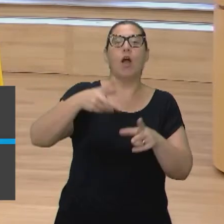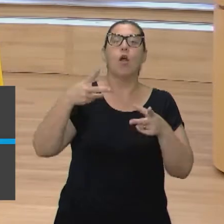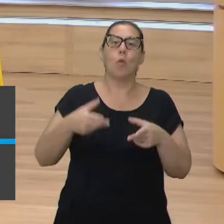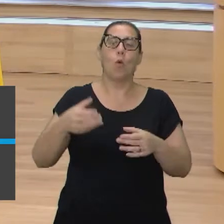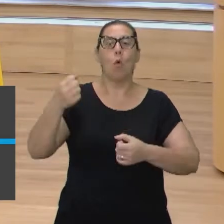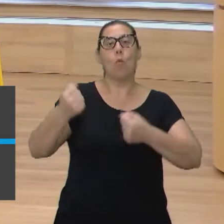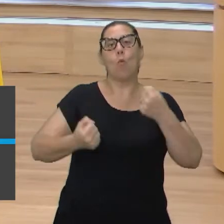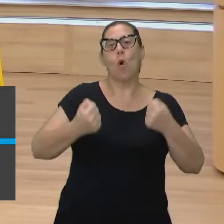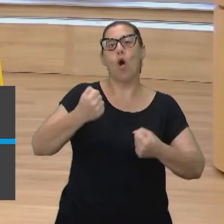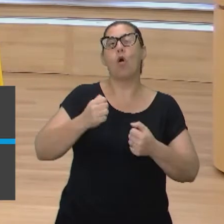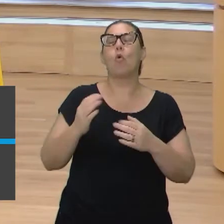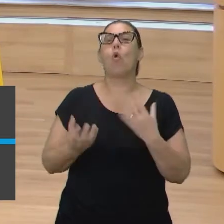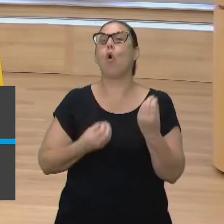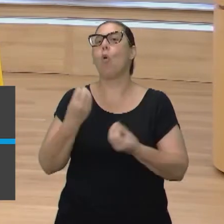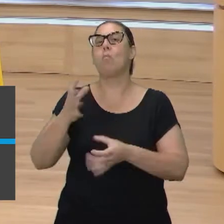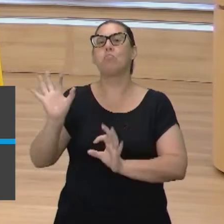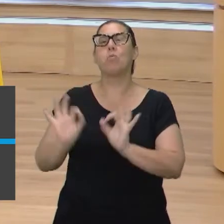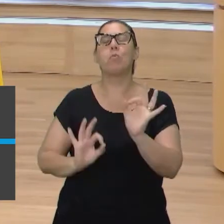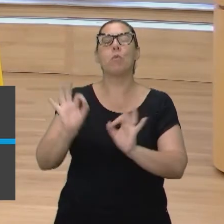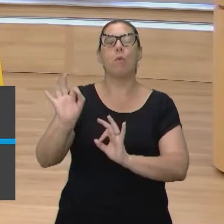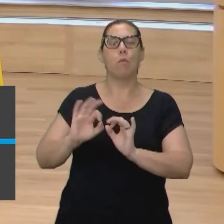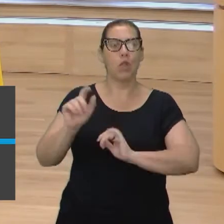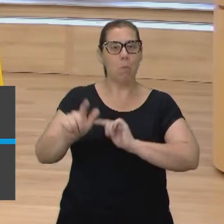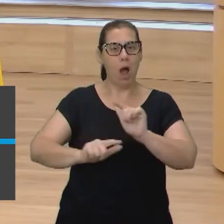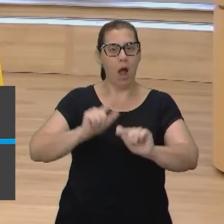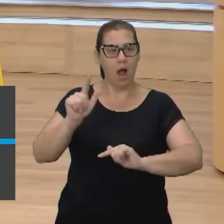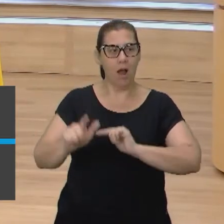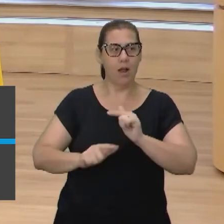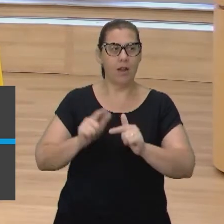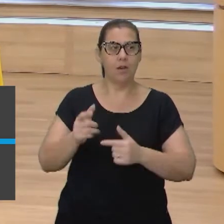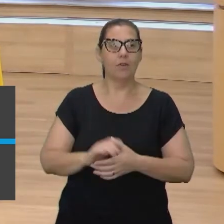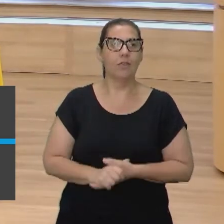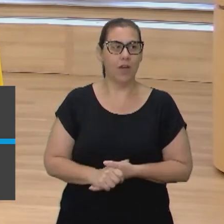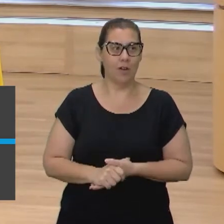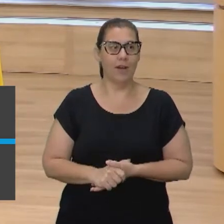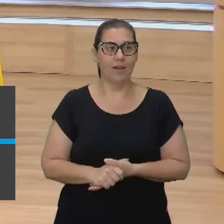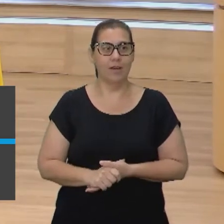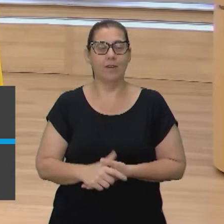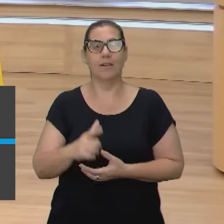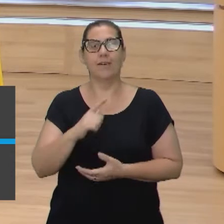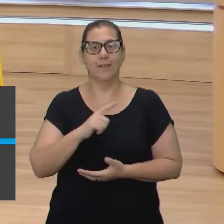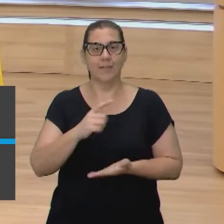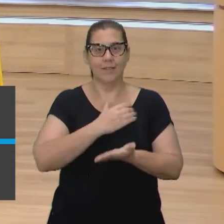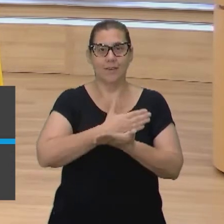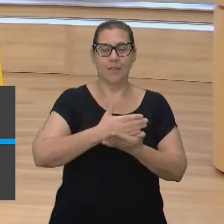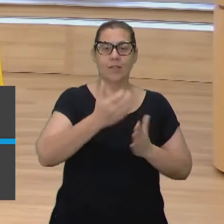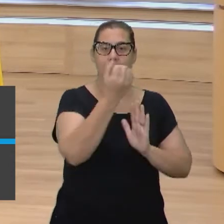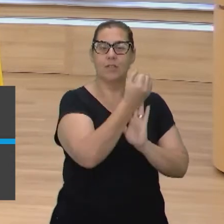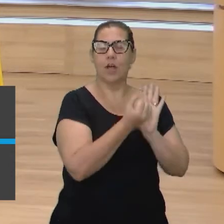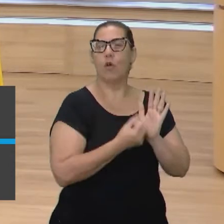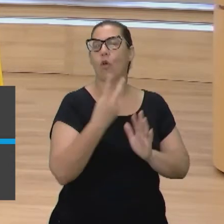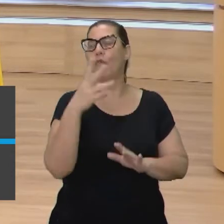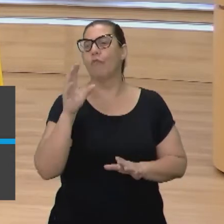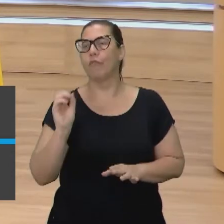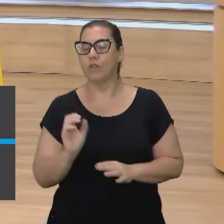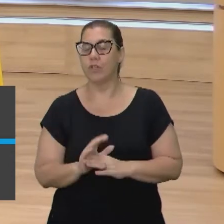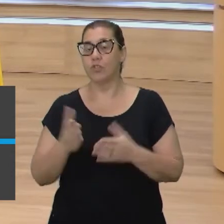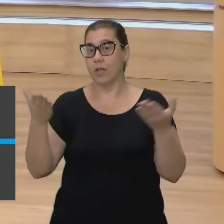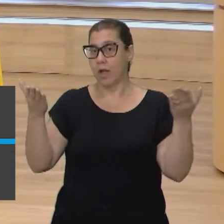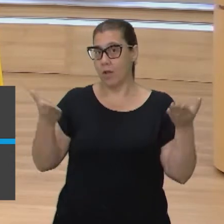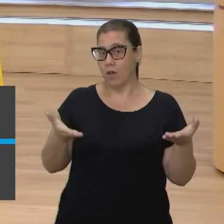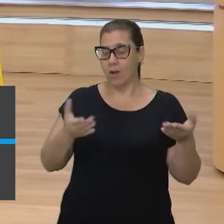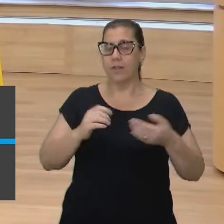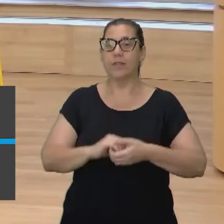como que era a forma de organização do trabalho no começo do século XX, por exemplo, e agora,